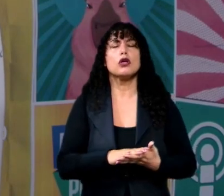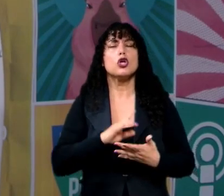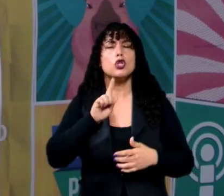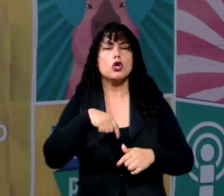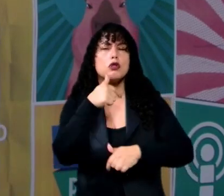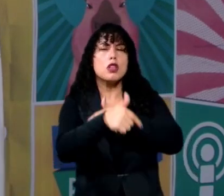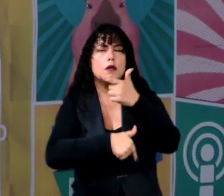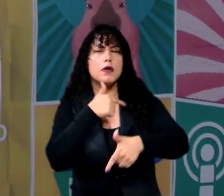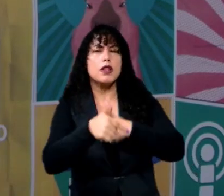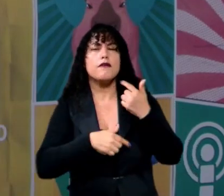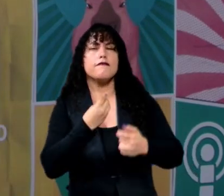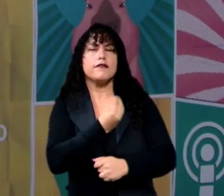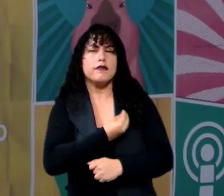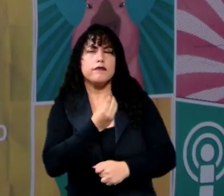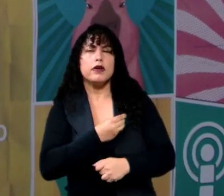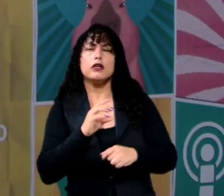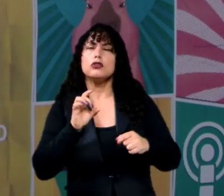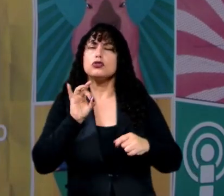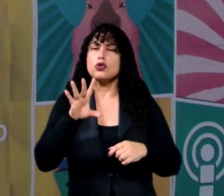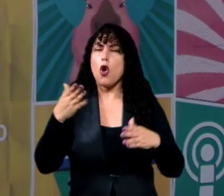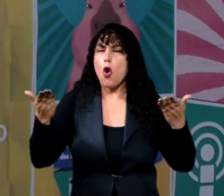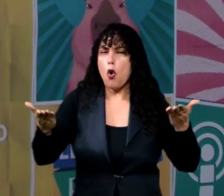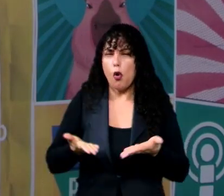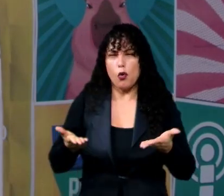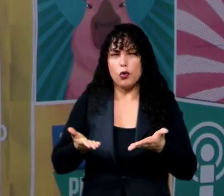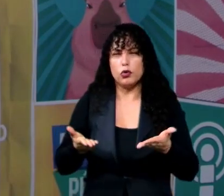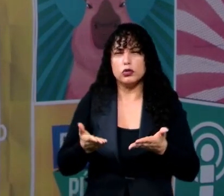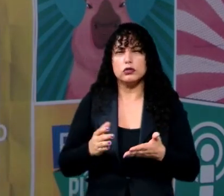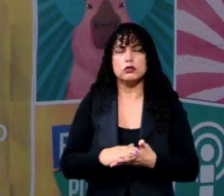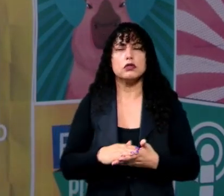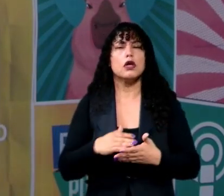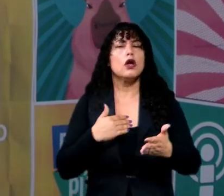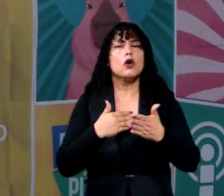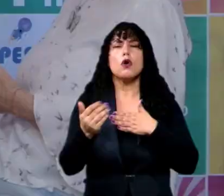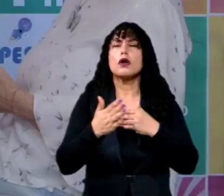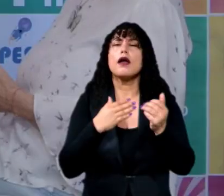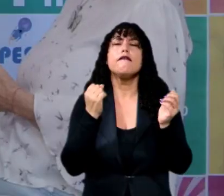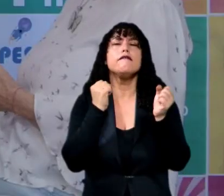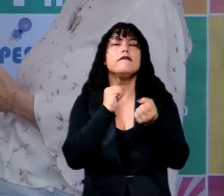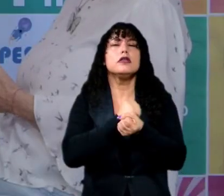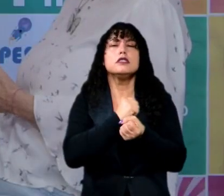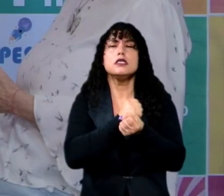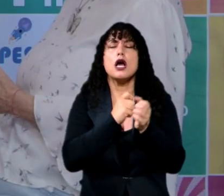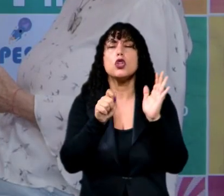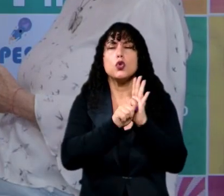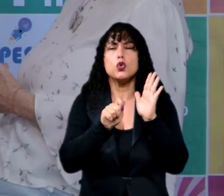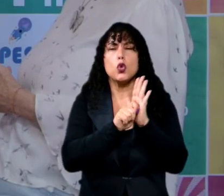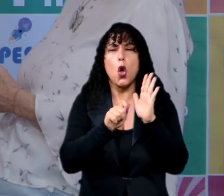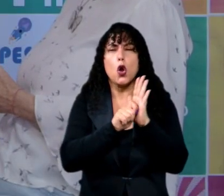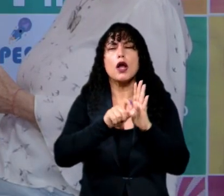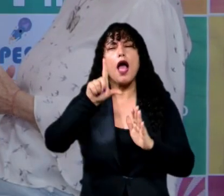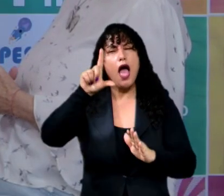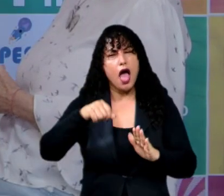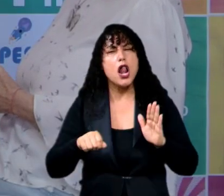lida com eles vivendo esse só por hoje. Que nem qualquer viciado em droga. Essas também são